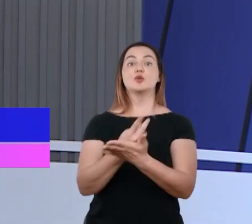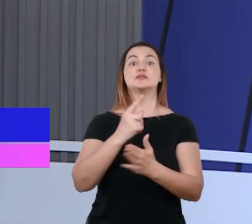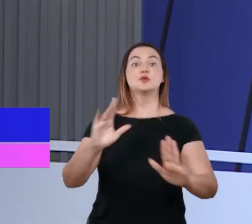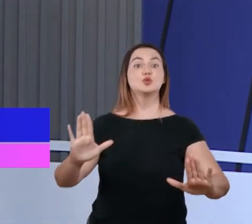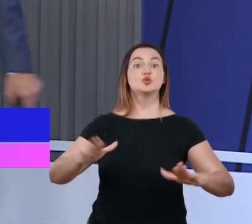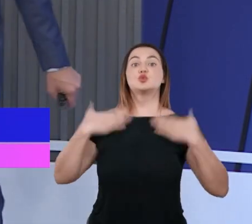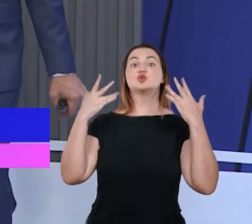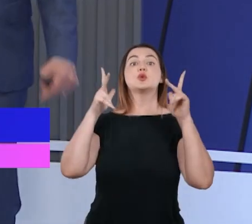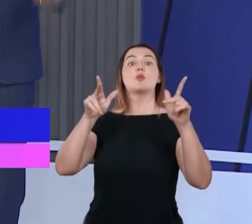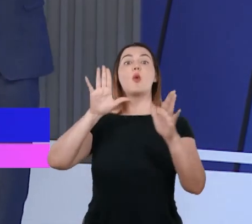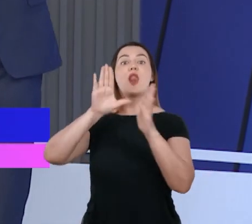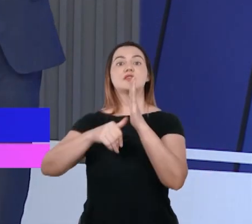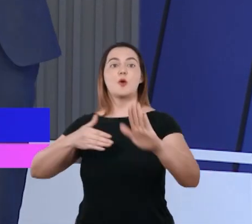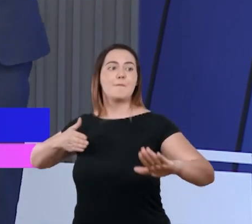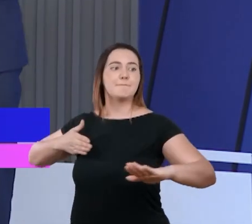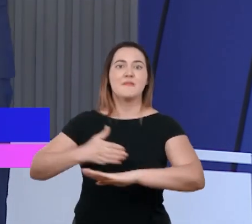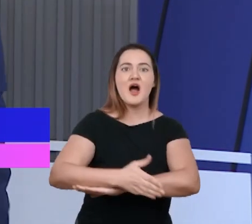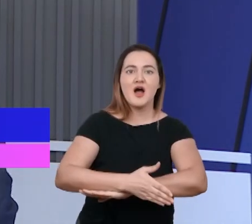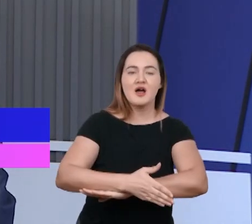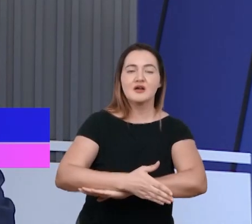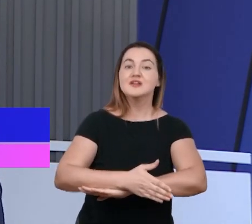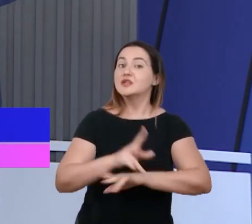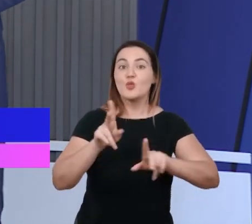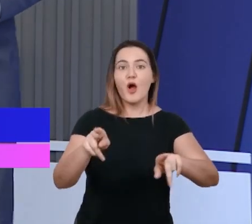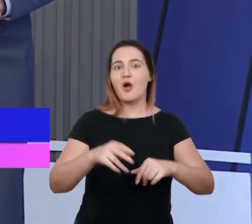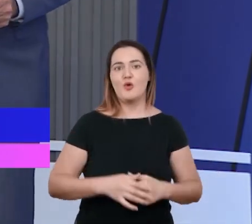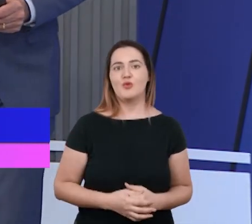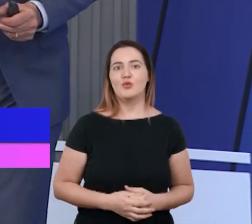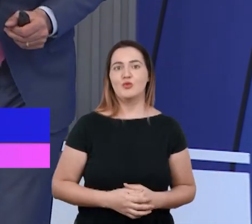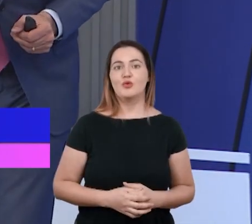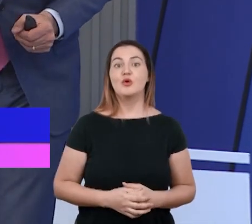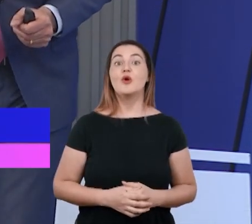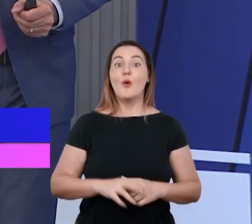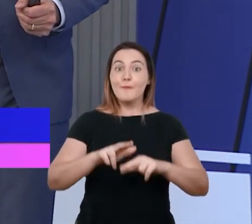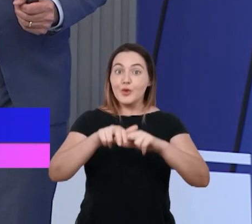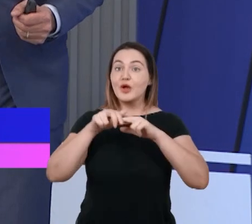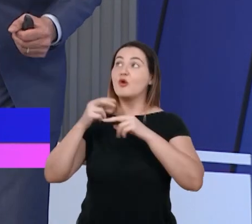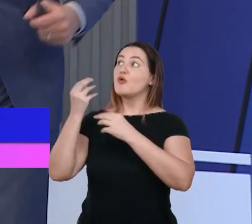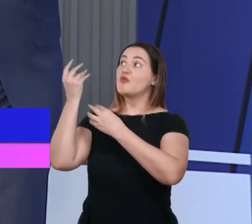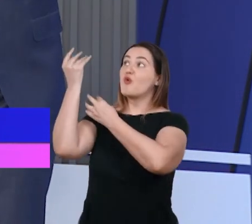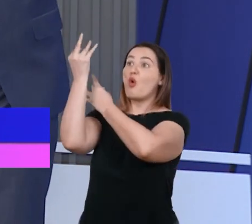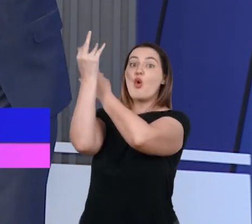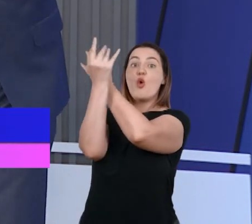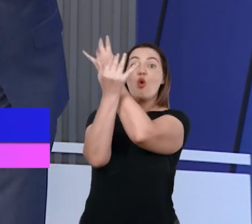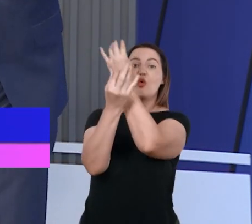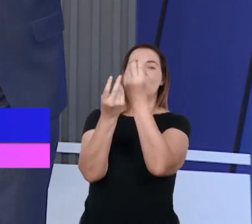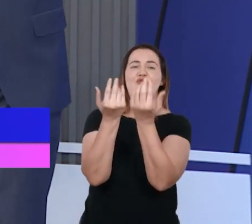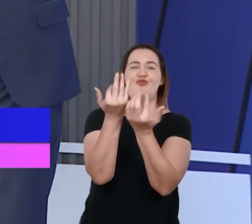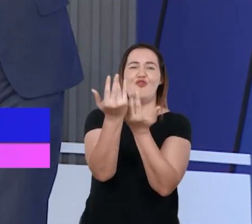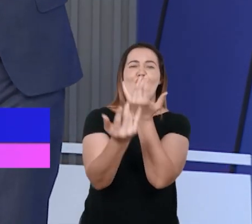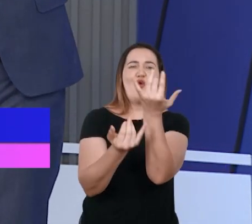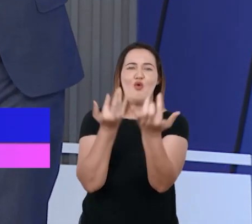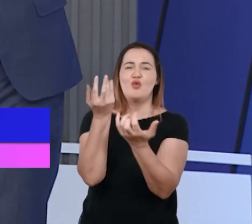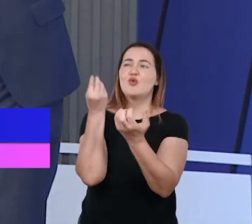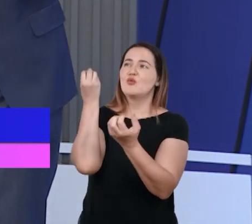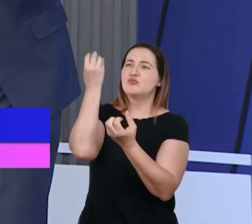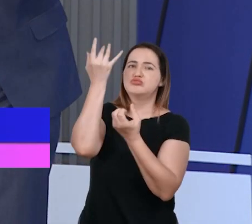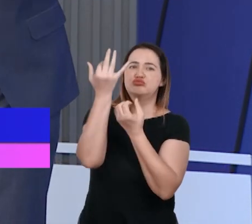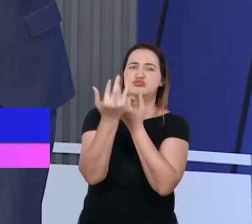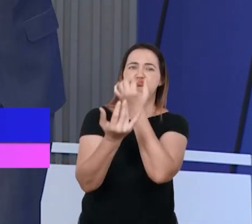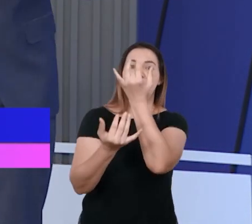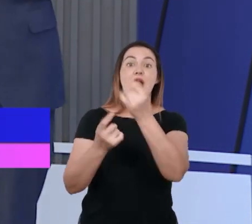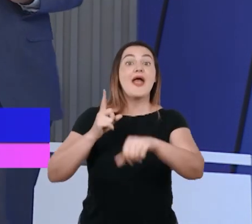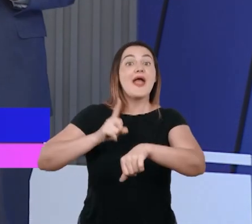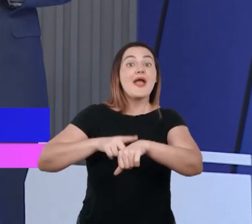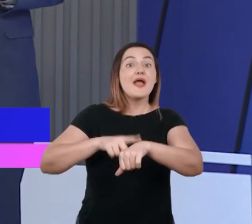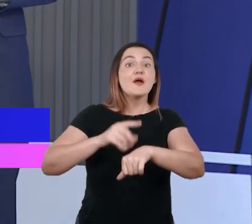texto está falando sobre a volta de Jesus. O fogo será uma condição do planeta